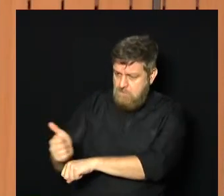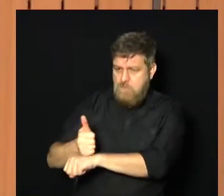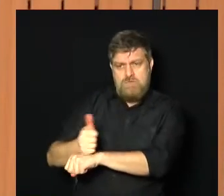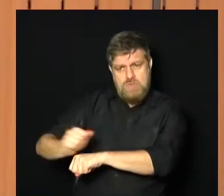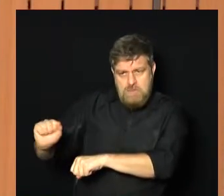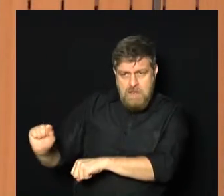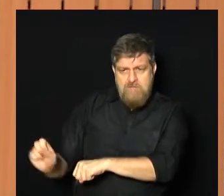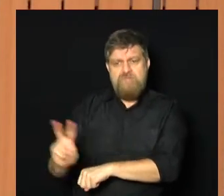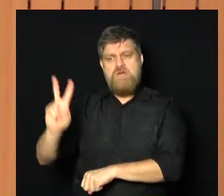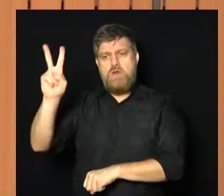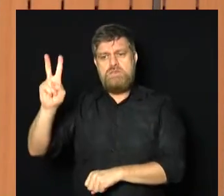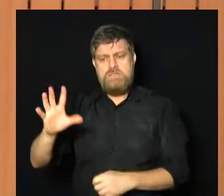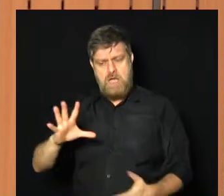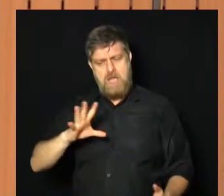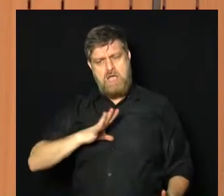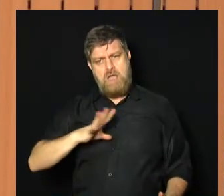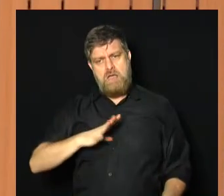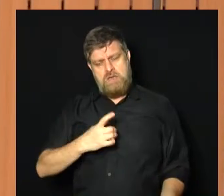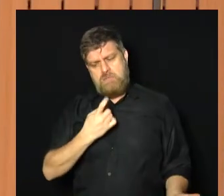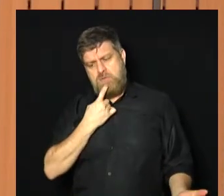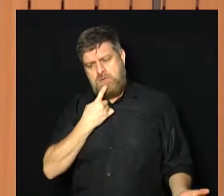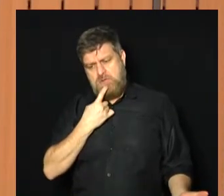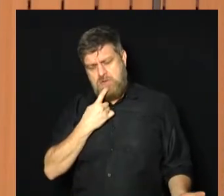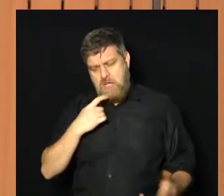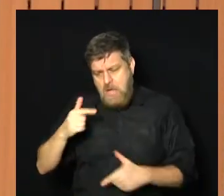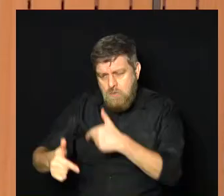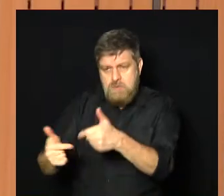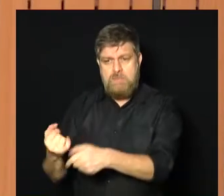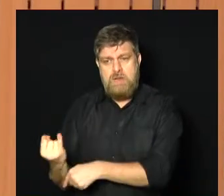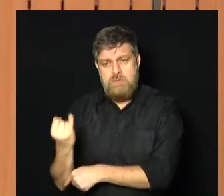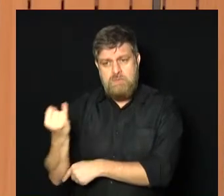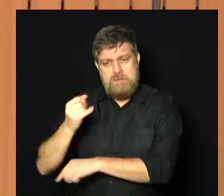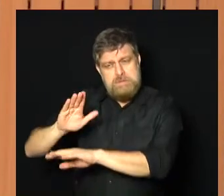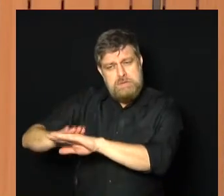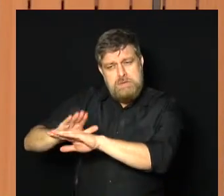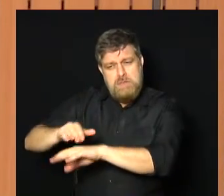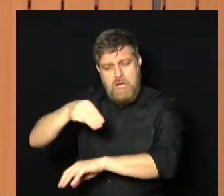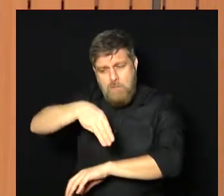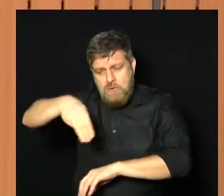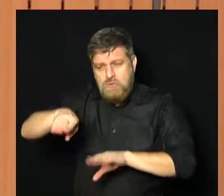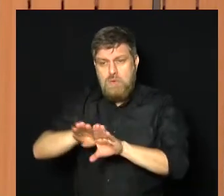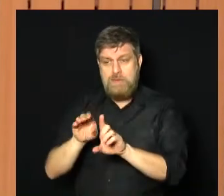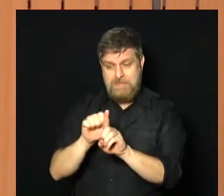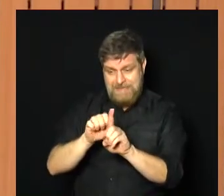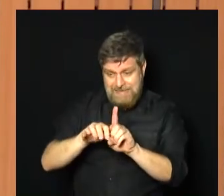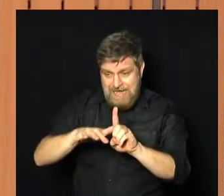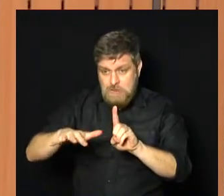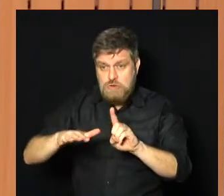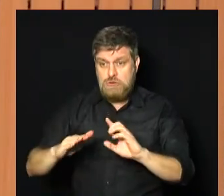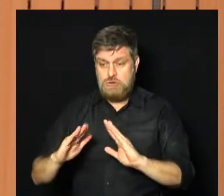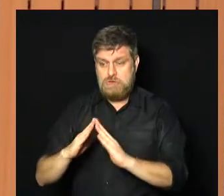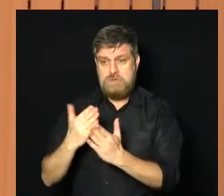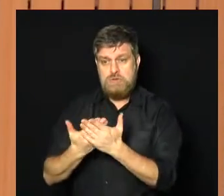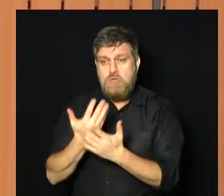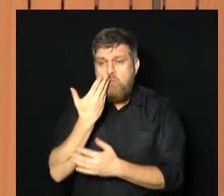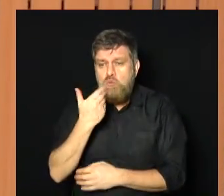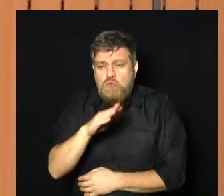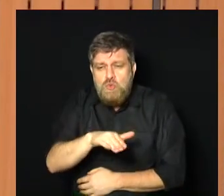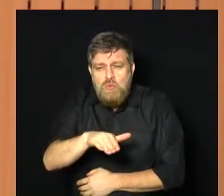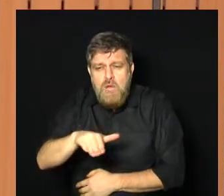do município, a um trabalho tão importante feito pelas monitoras, pelos agentes de educação infantil,